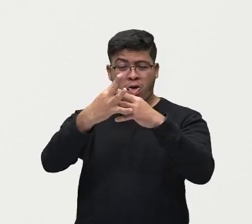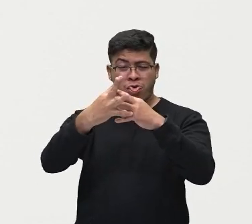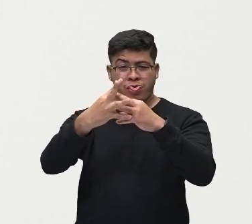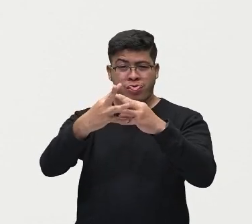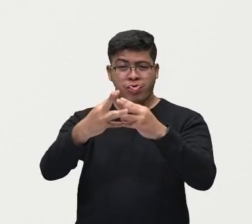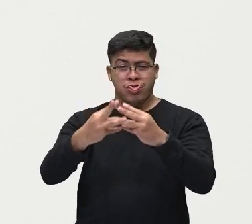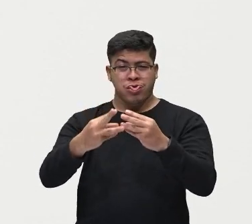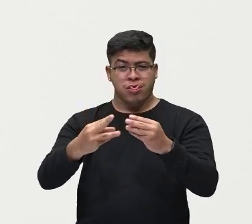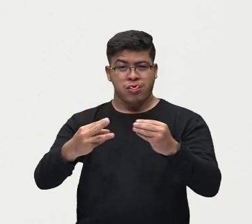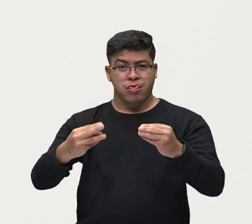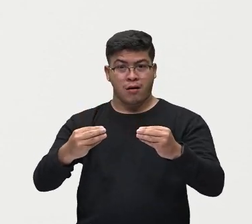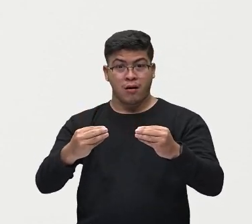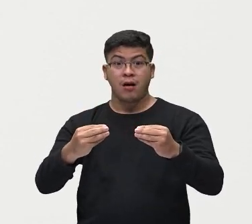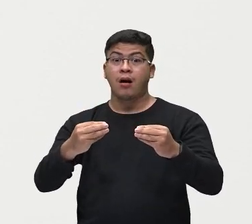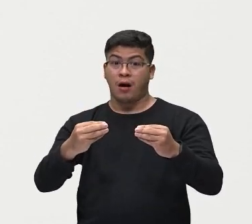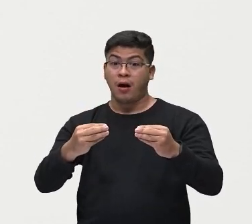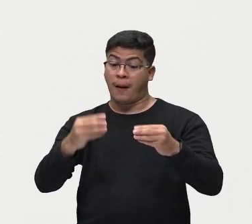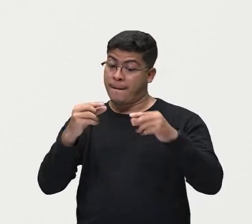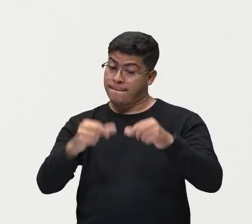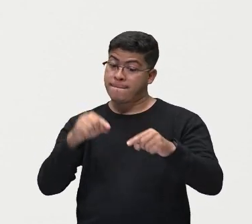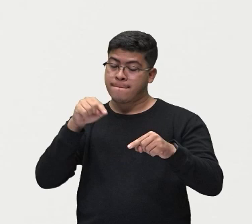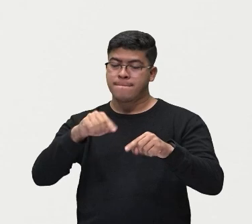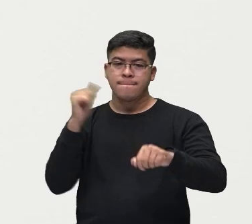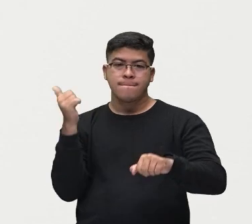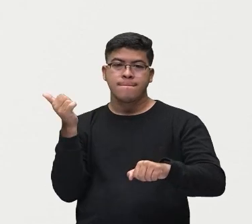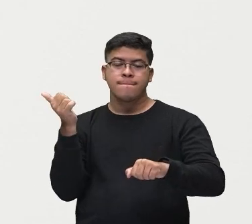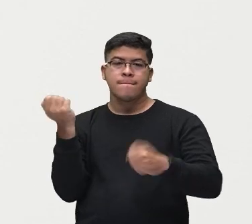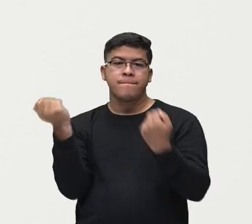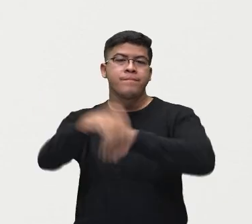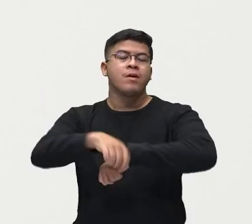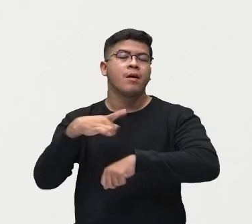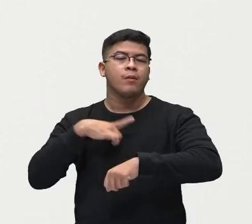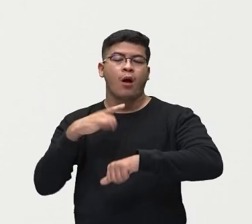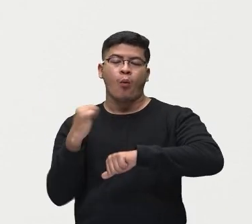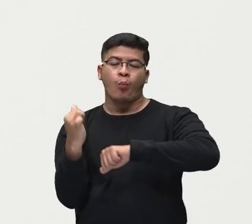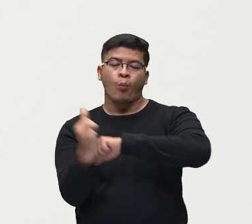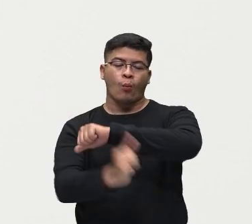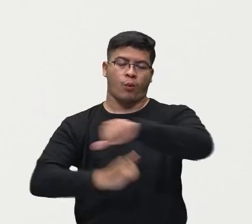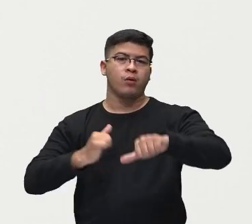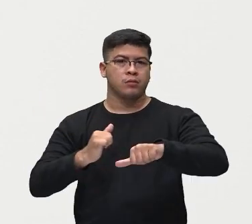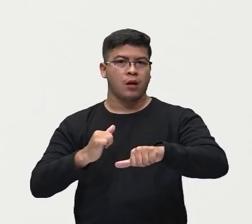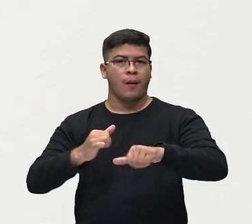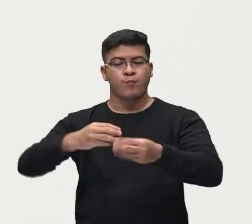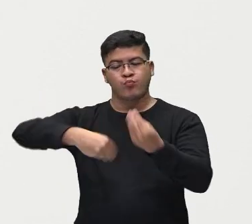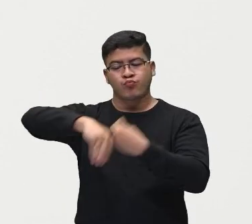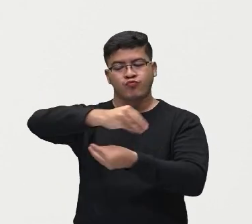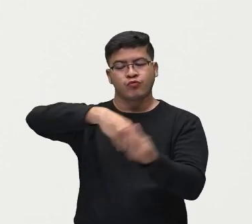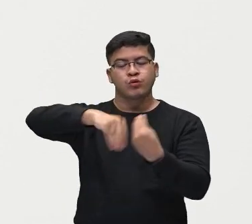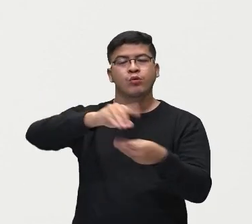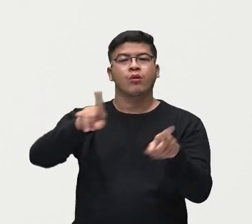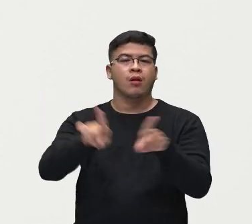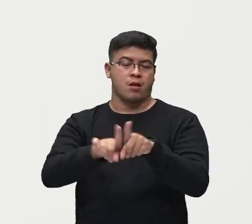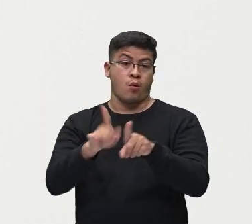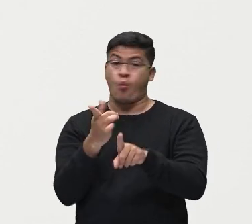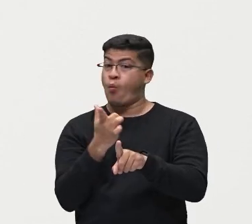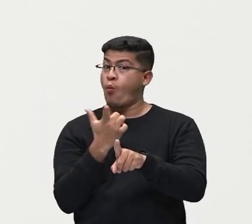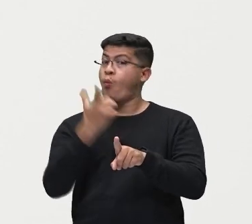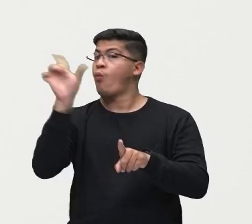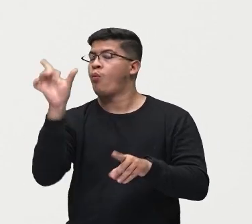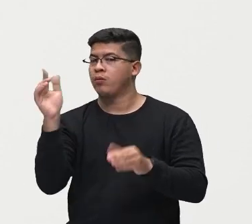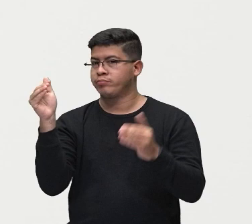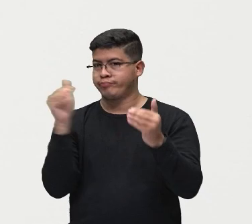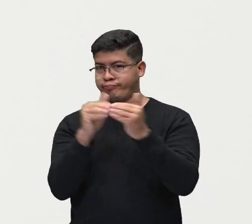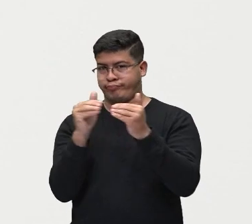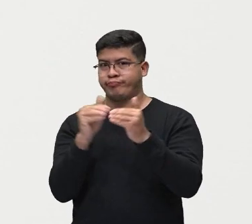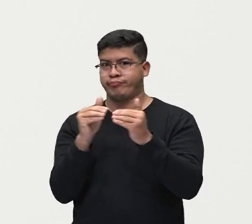substâncias diferentes possam ser misturadas e essa combinação pode